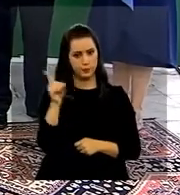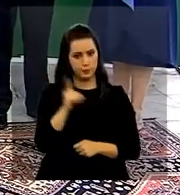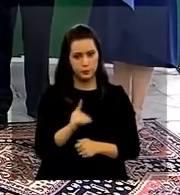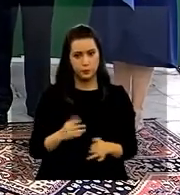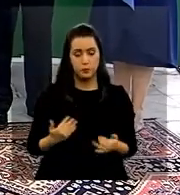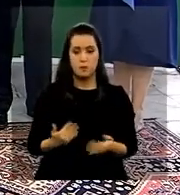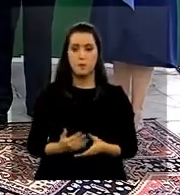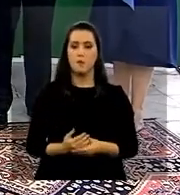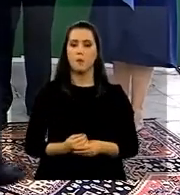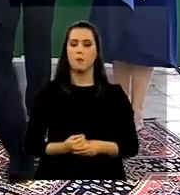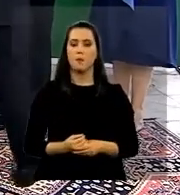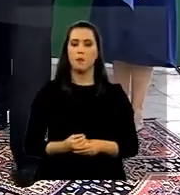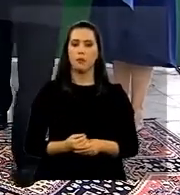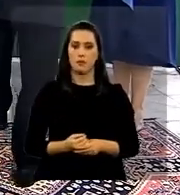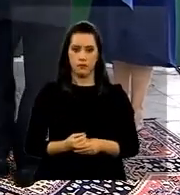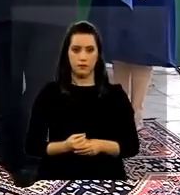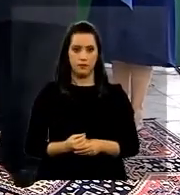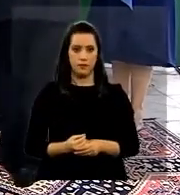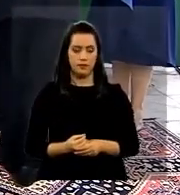dólares.